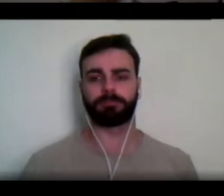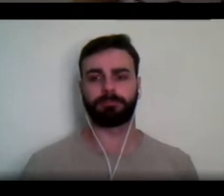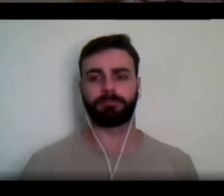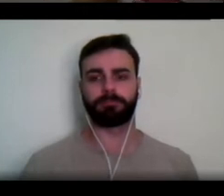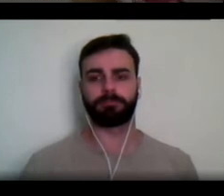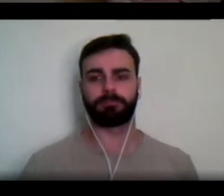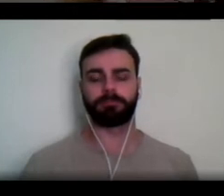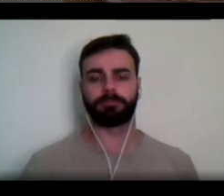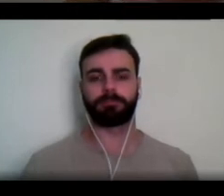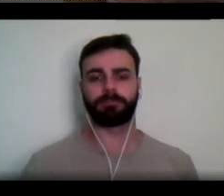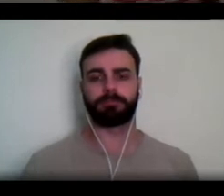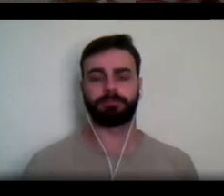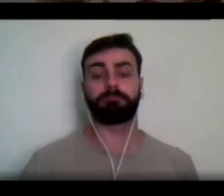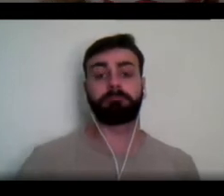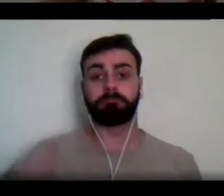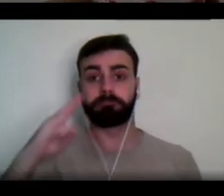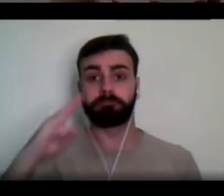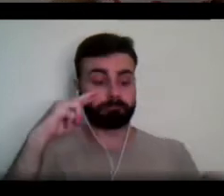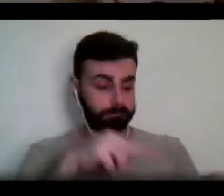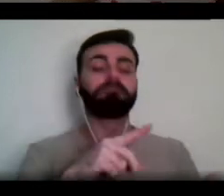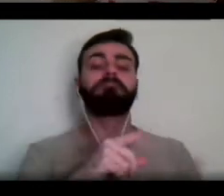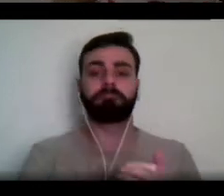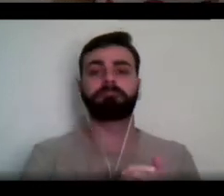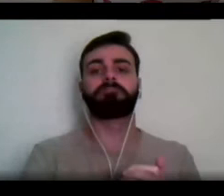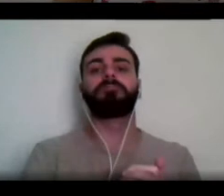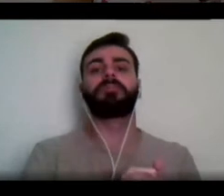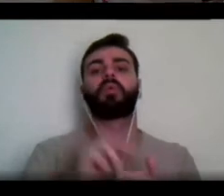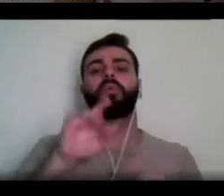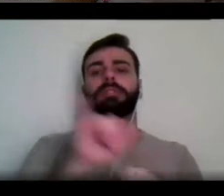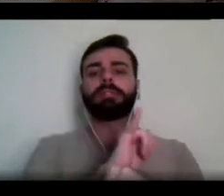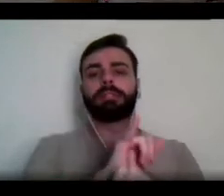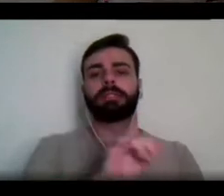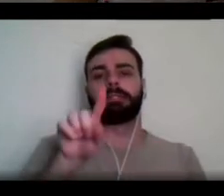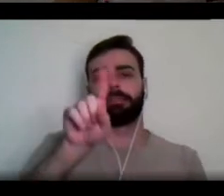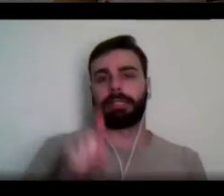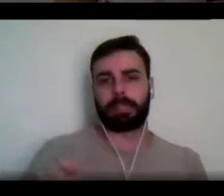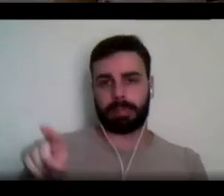Aqui, ó, velocidade e posição por integração. Talvez alguma coisa que ajude.